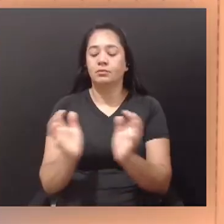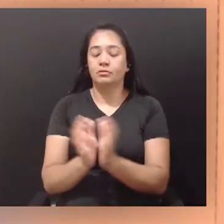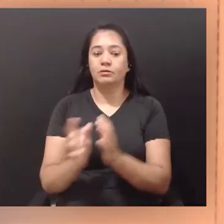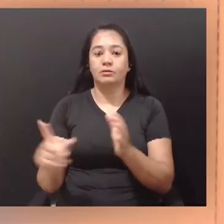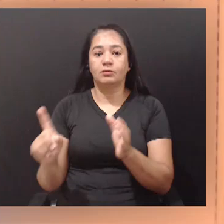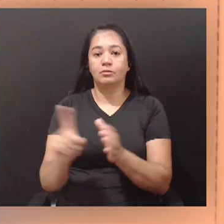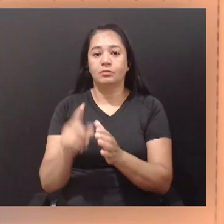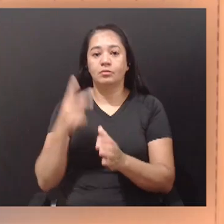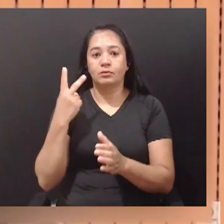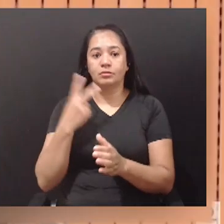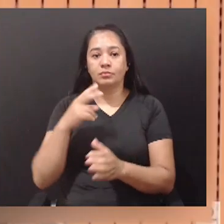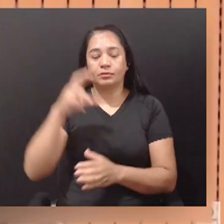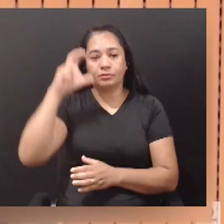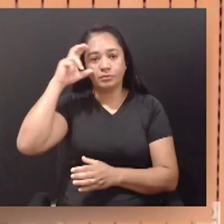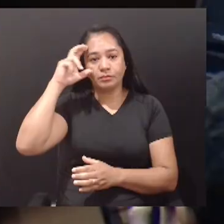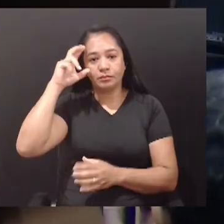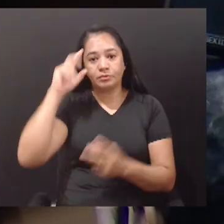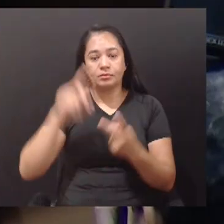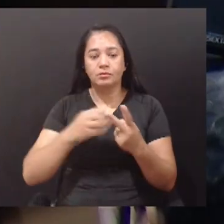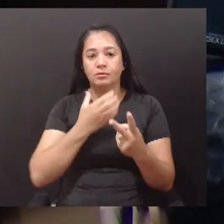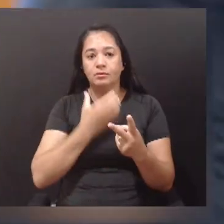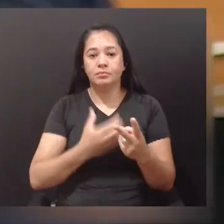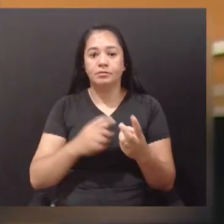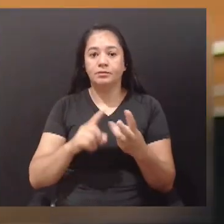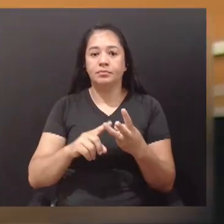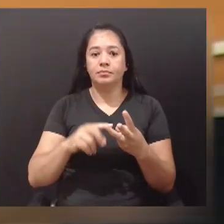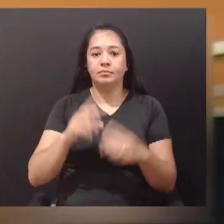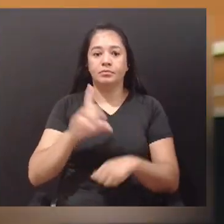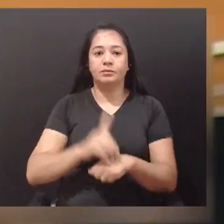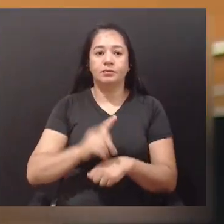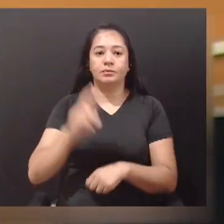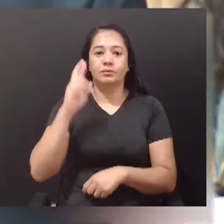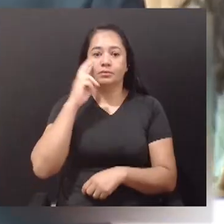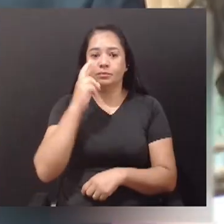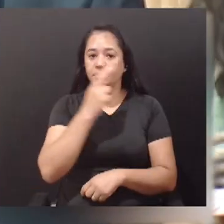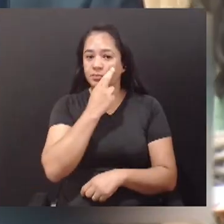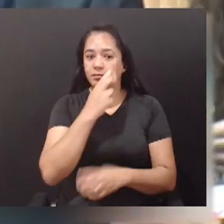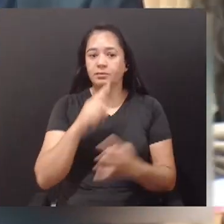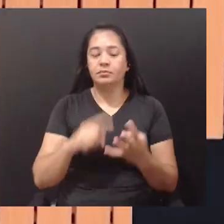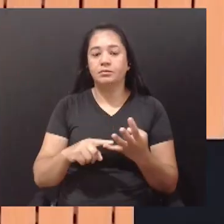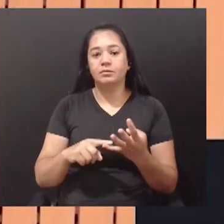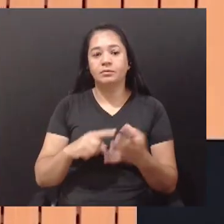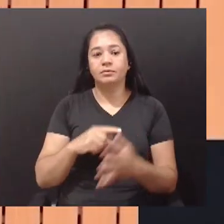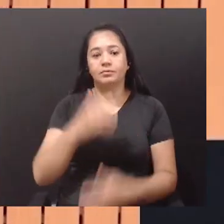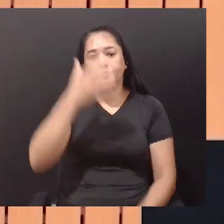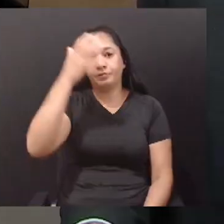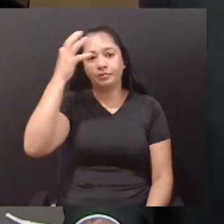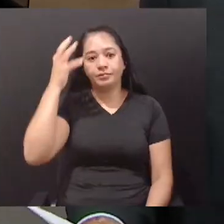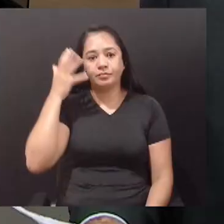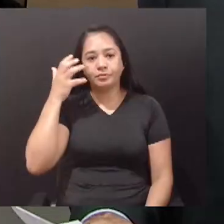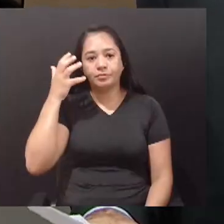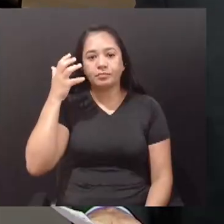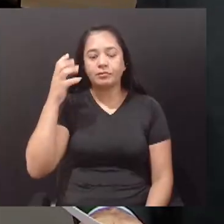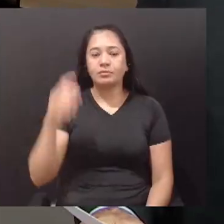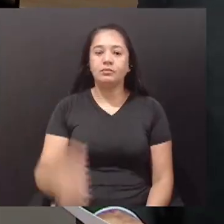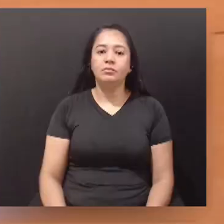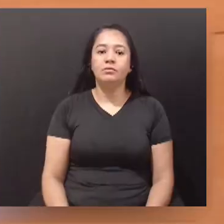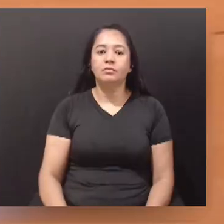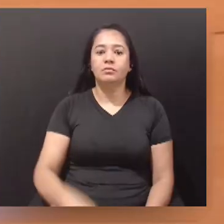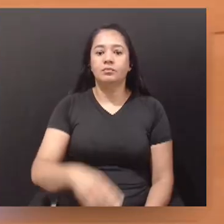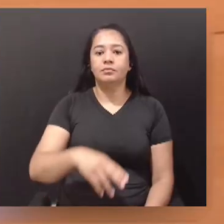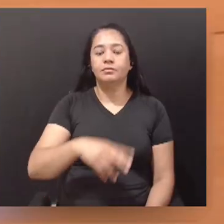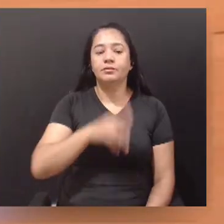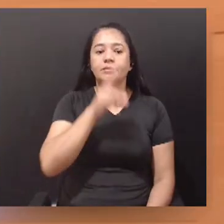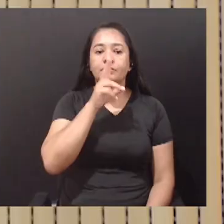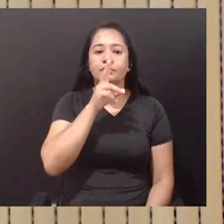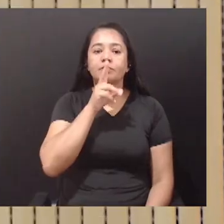vereadores Carlinhos Camelô, Carmo Luiz, Dr. Ianco, Guilherme Teixeira, Igor Diego Marrom Cunha, Nelson Osseri,